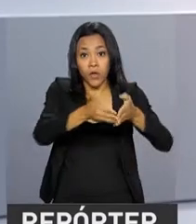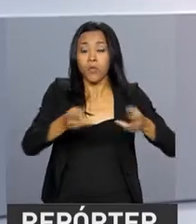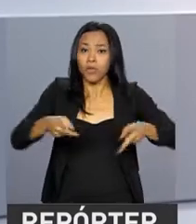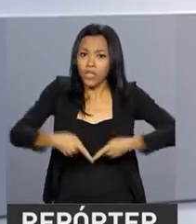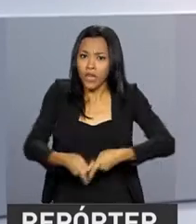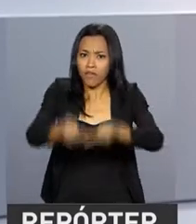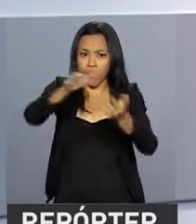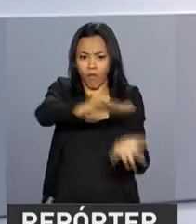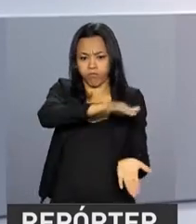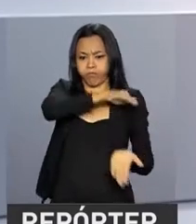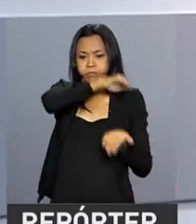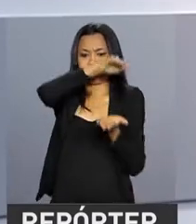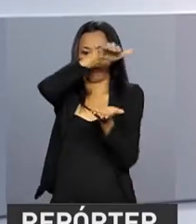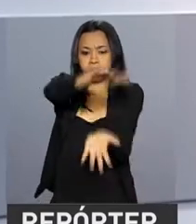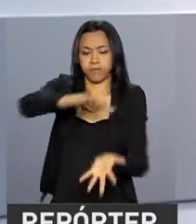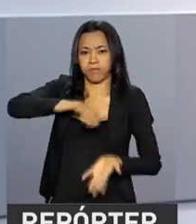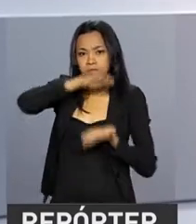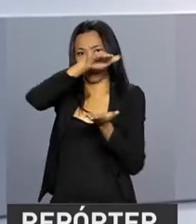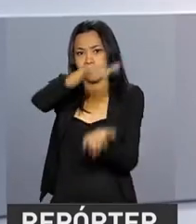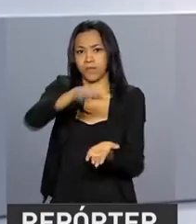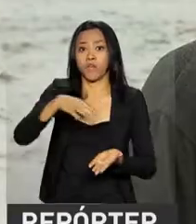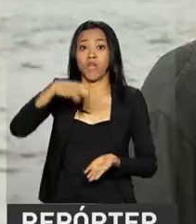900 contêineres a mais por dia.